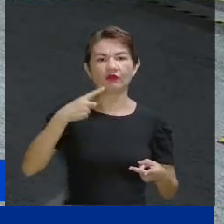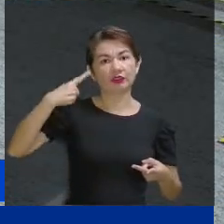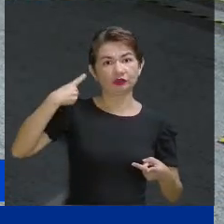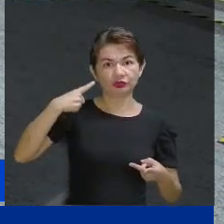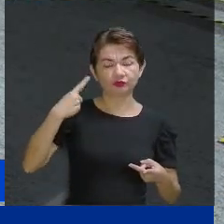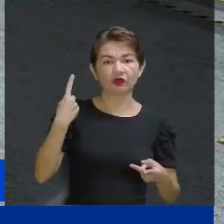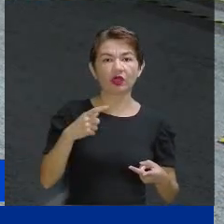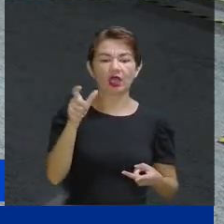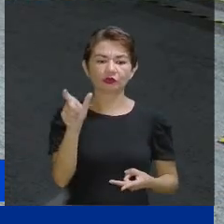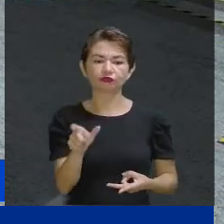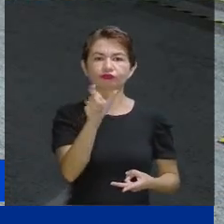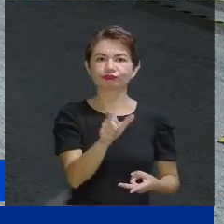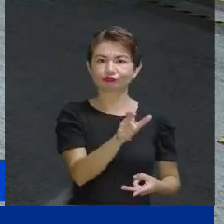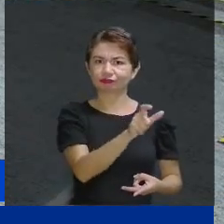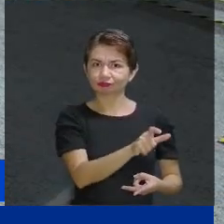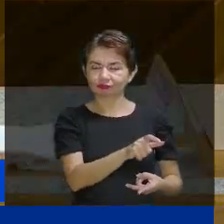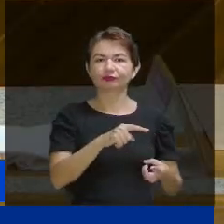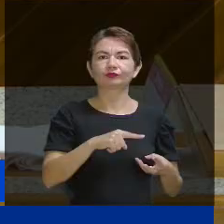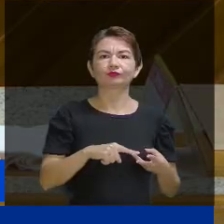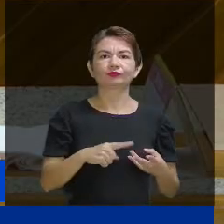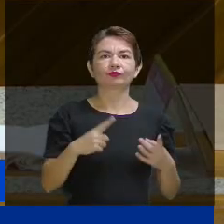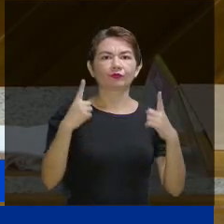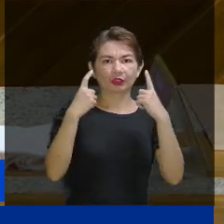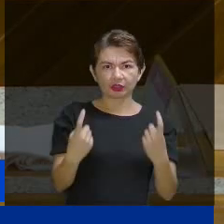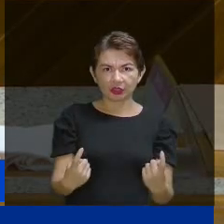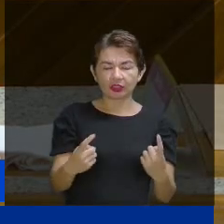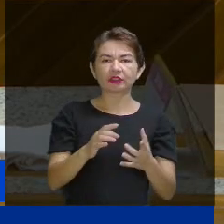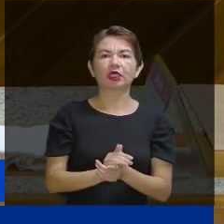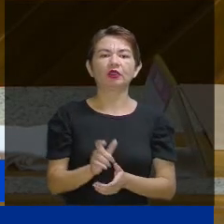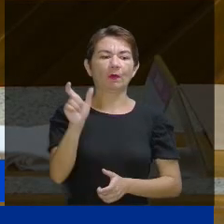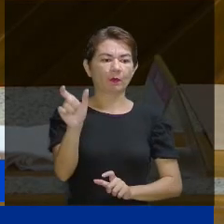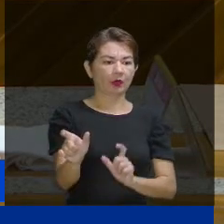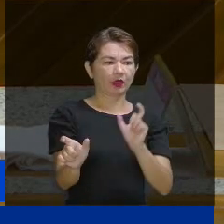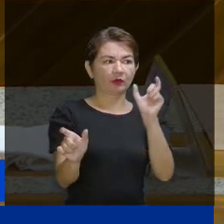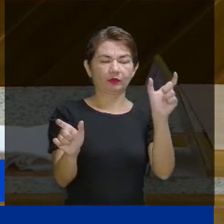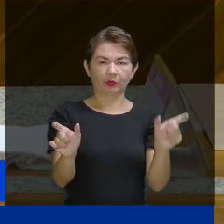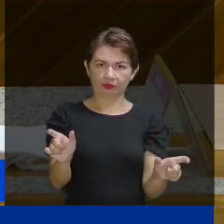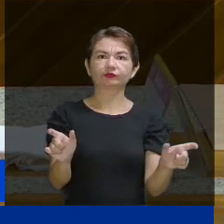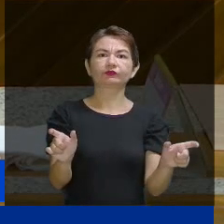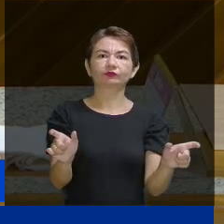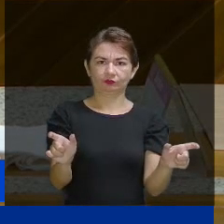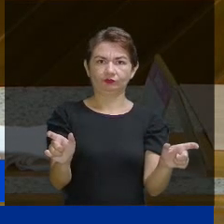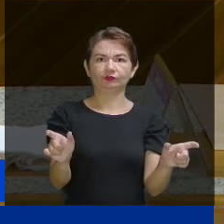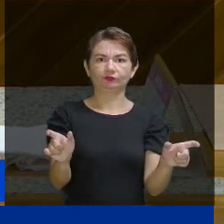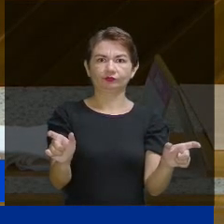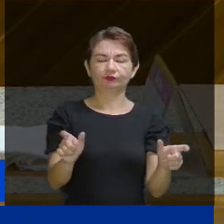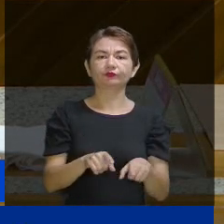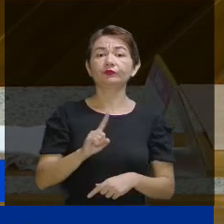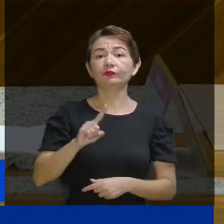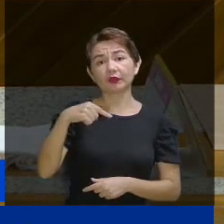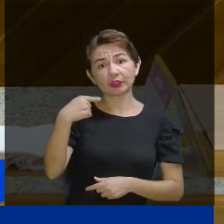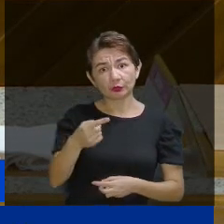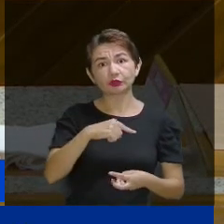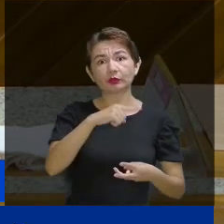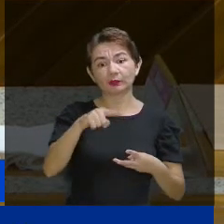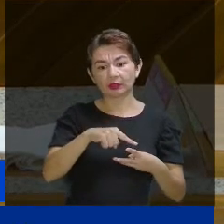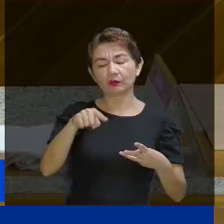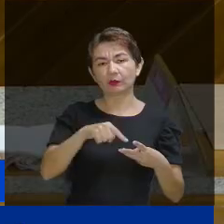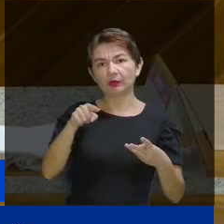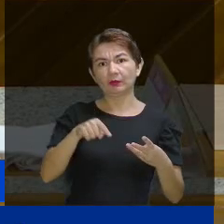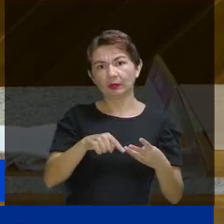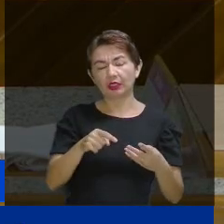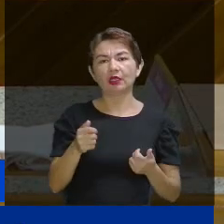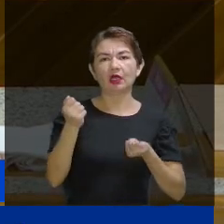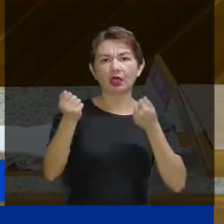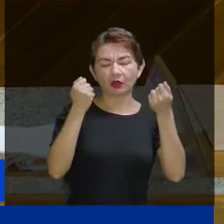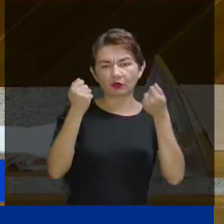partes, interessados, impetrante e impetrados, e depois, então, a